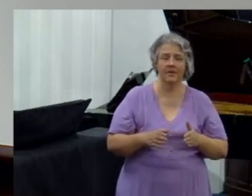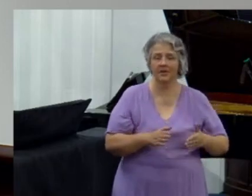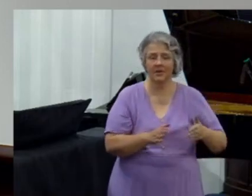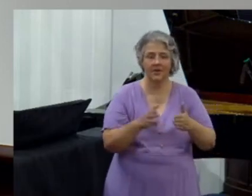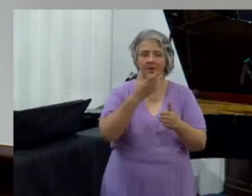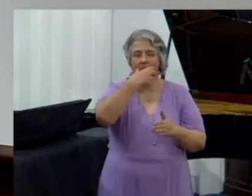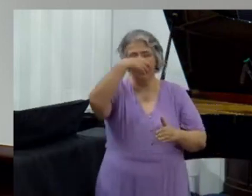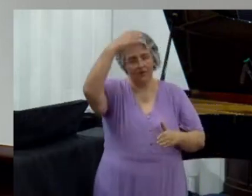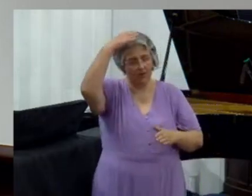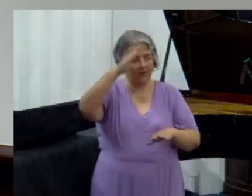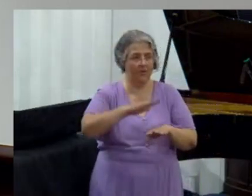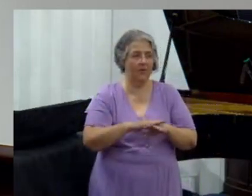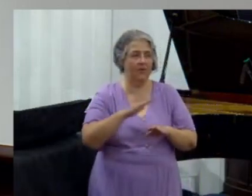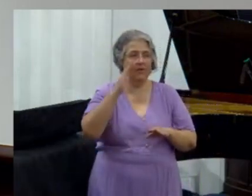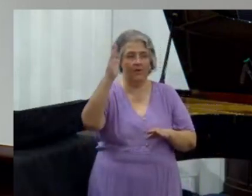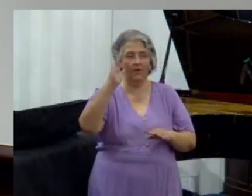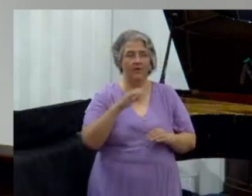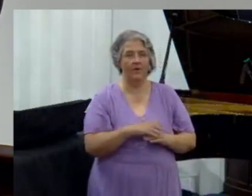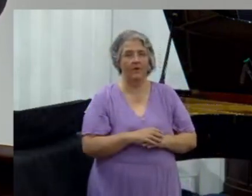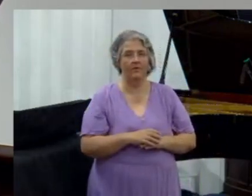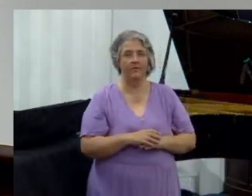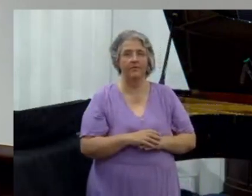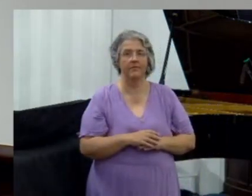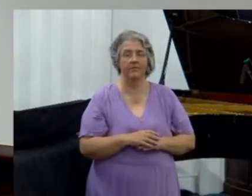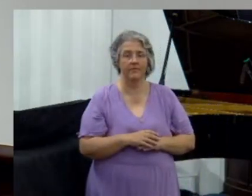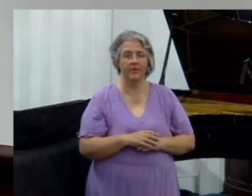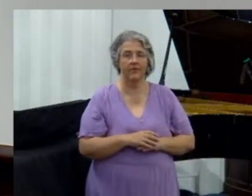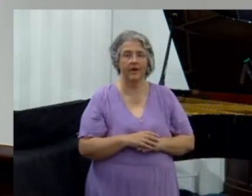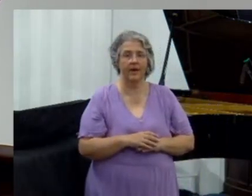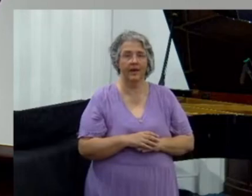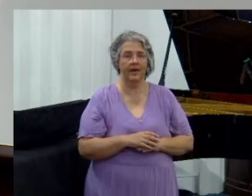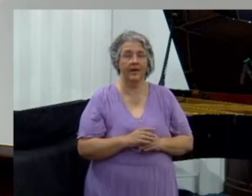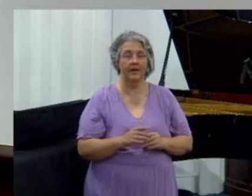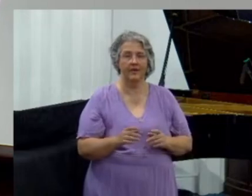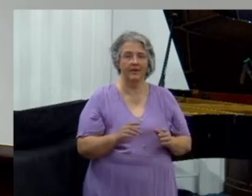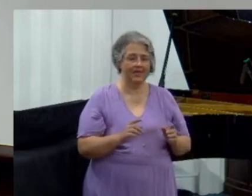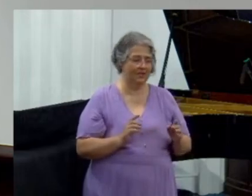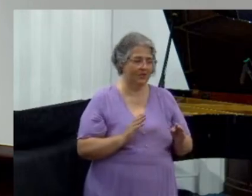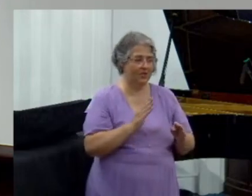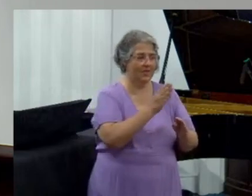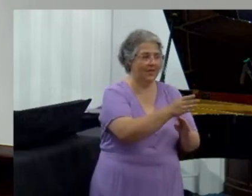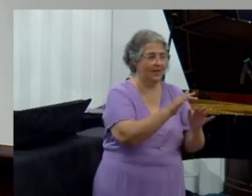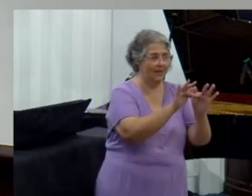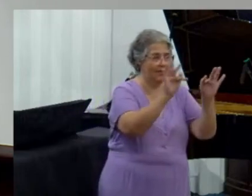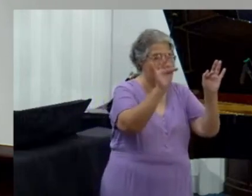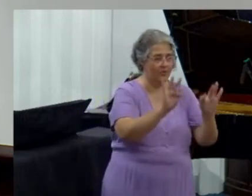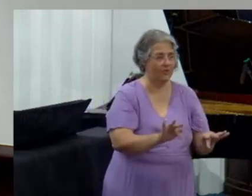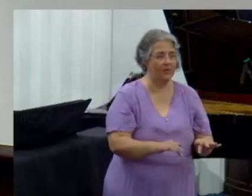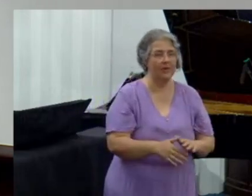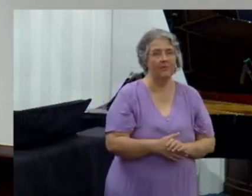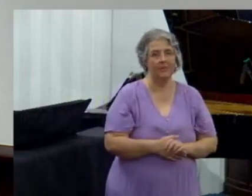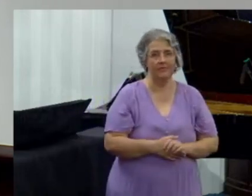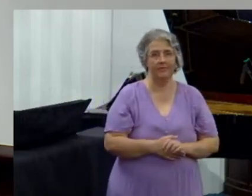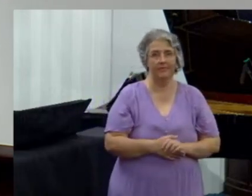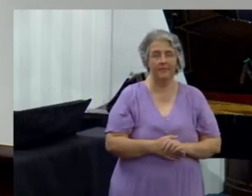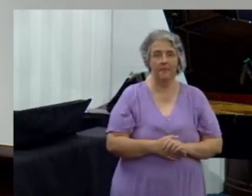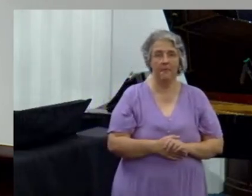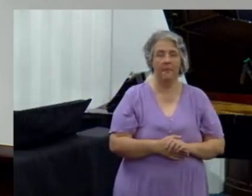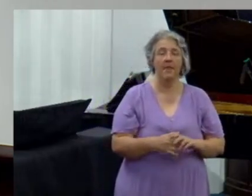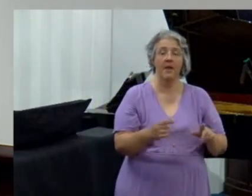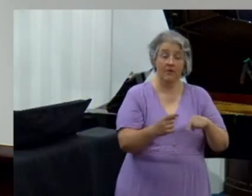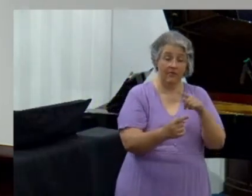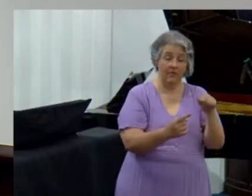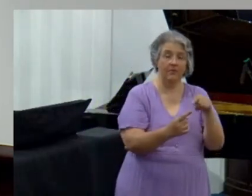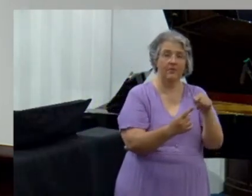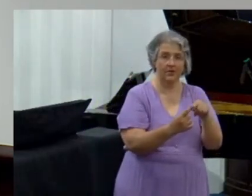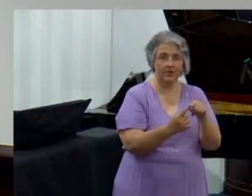se dirigiu direto para o templo. Isso aconteceu no dia seguinte, mas Mateus, em seu propósito, quer que nós vejamos